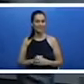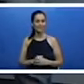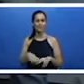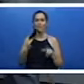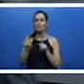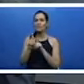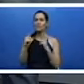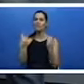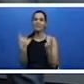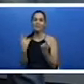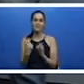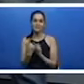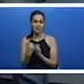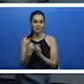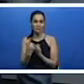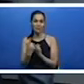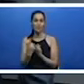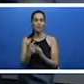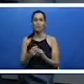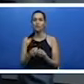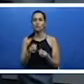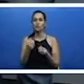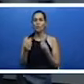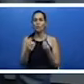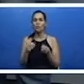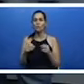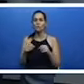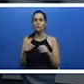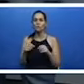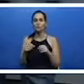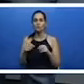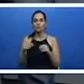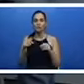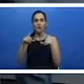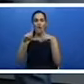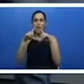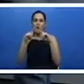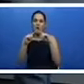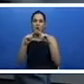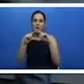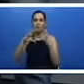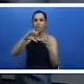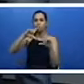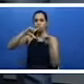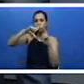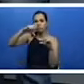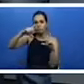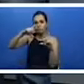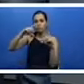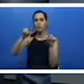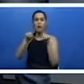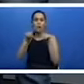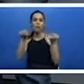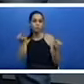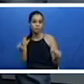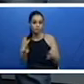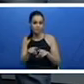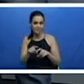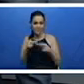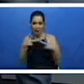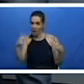generalização em contextos geométricos. Bom, quando a gente fala de matemática